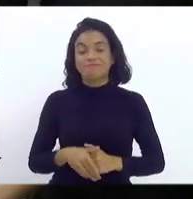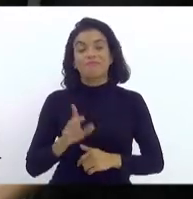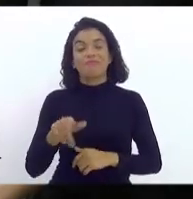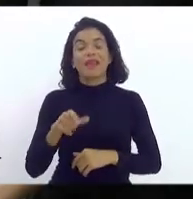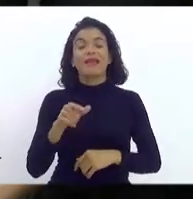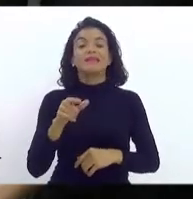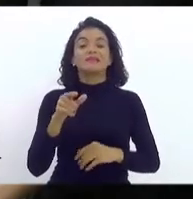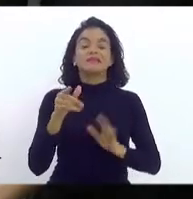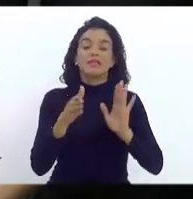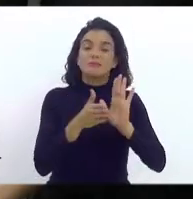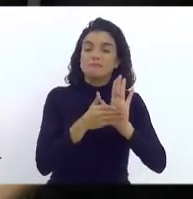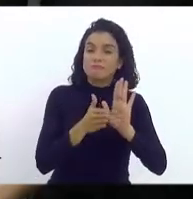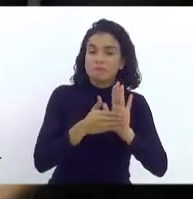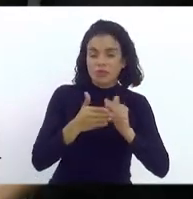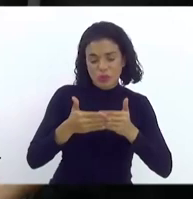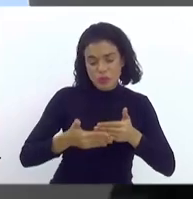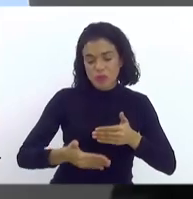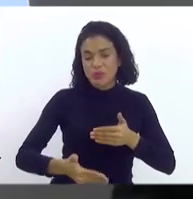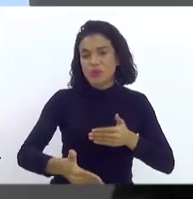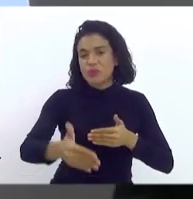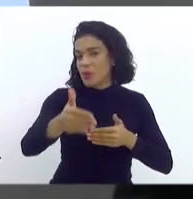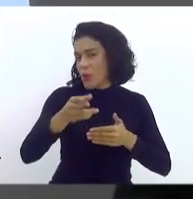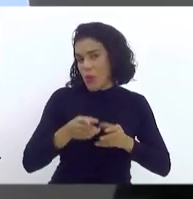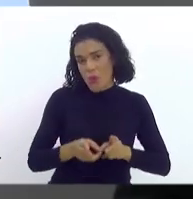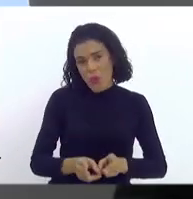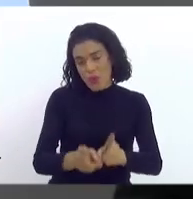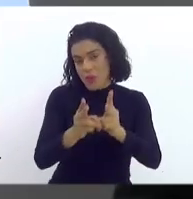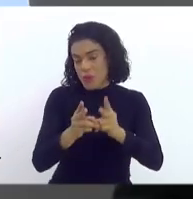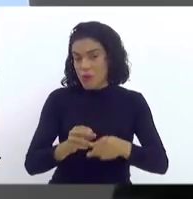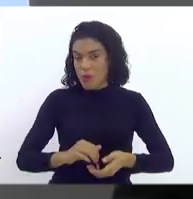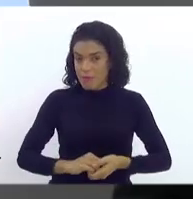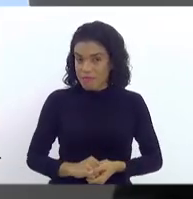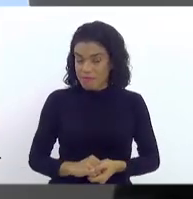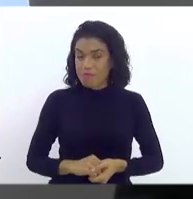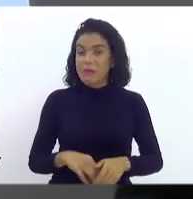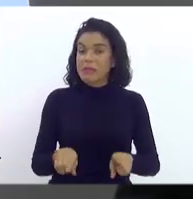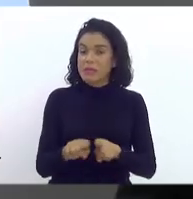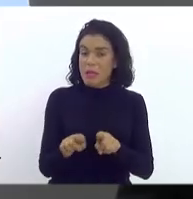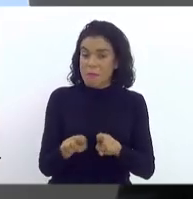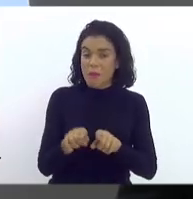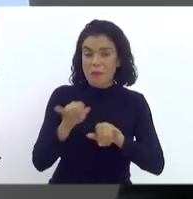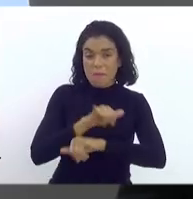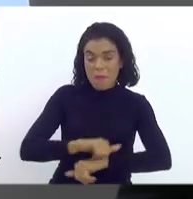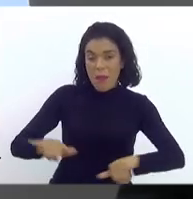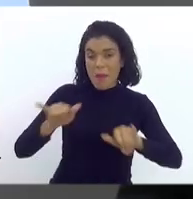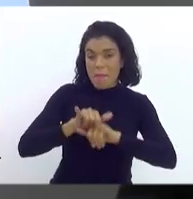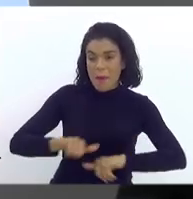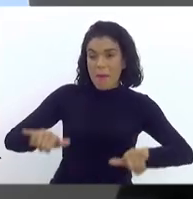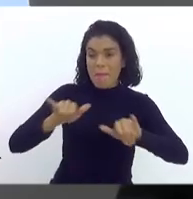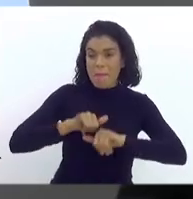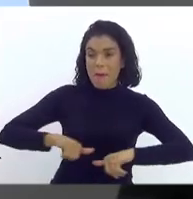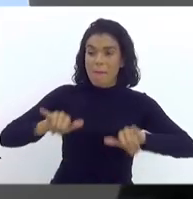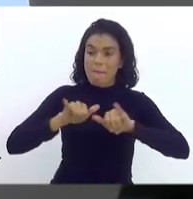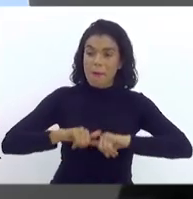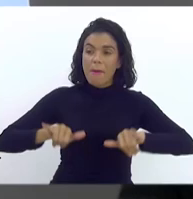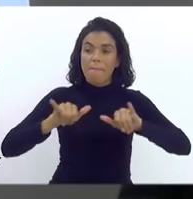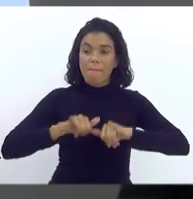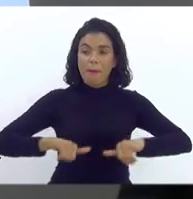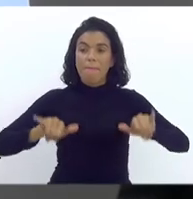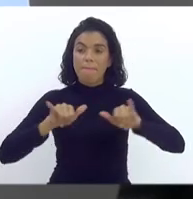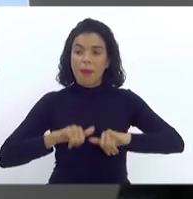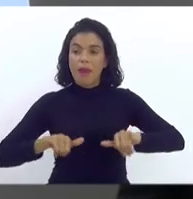projetos eles seguem em andamento, continuam sendo atuados. Também fazemos muita divulgação das